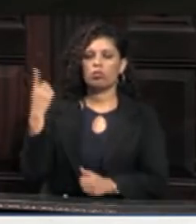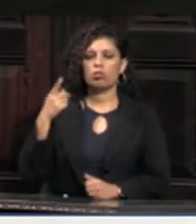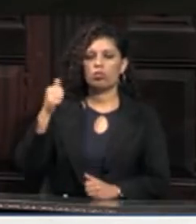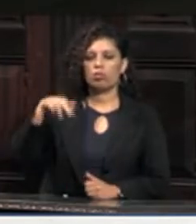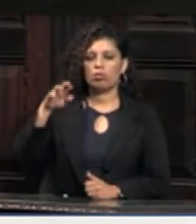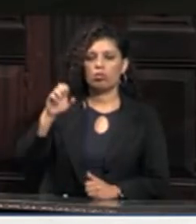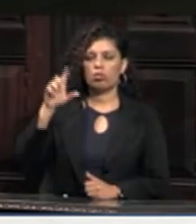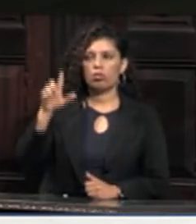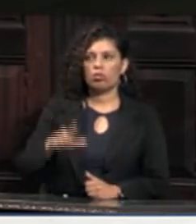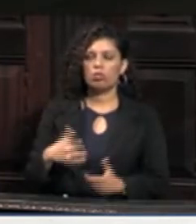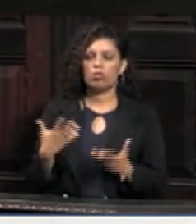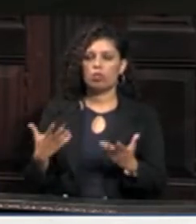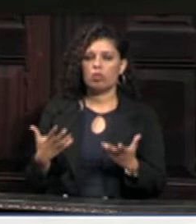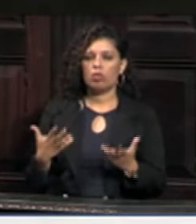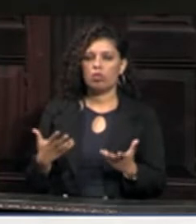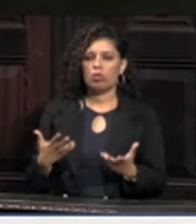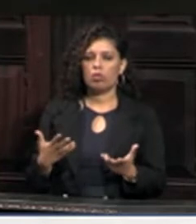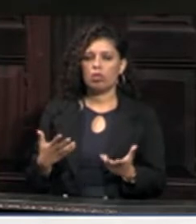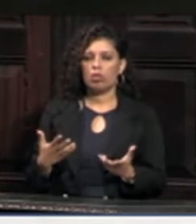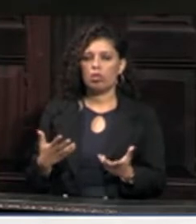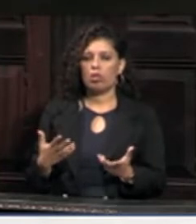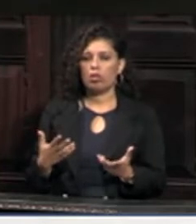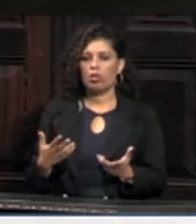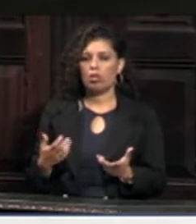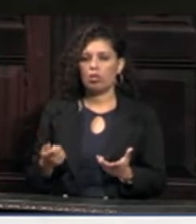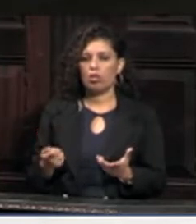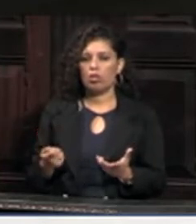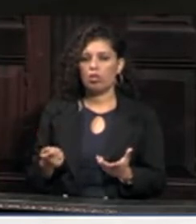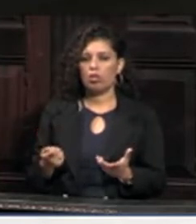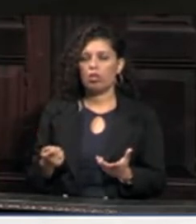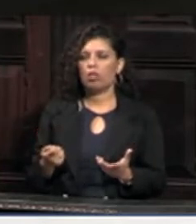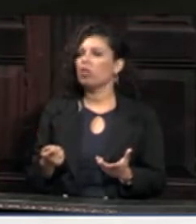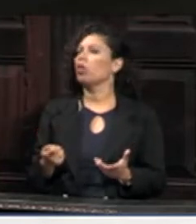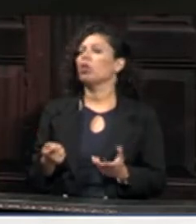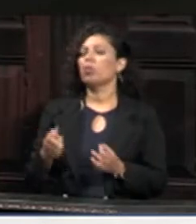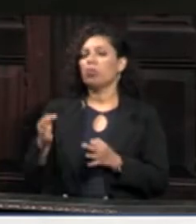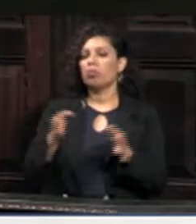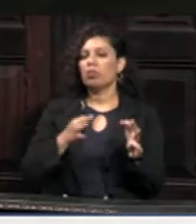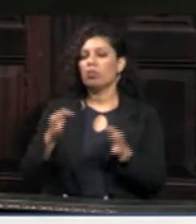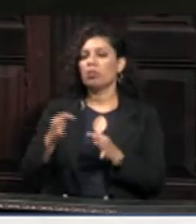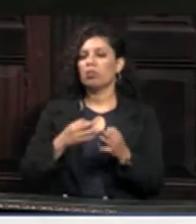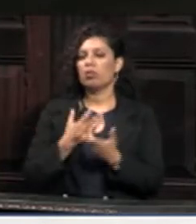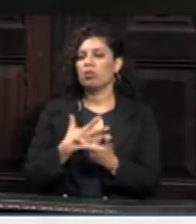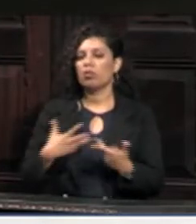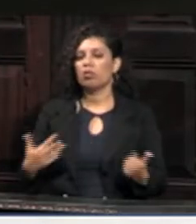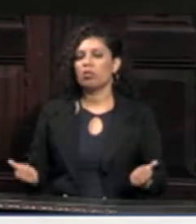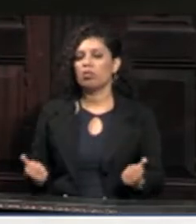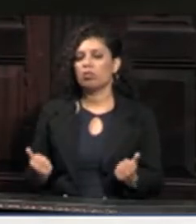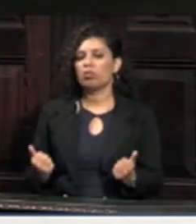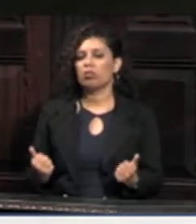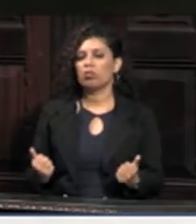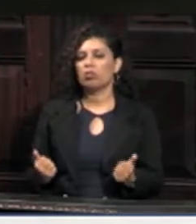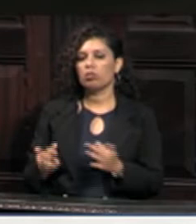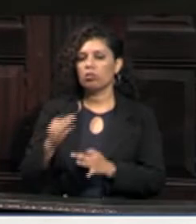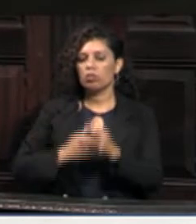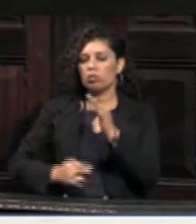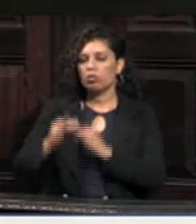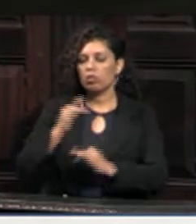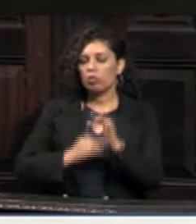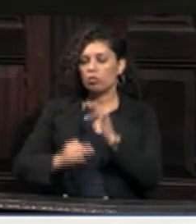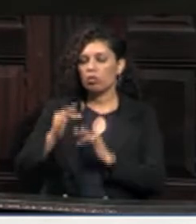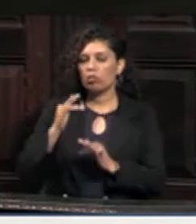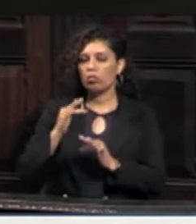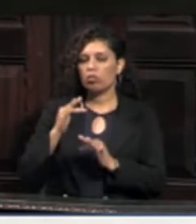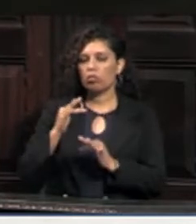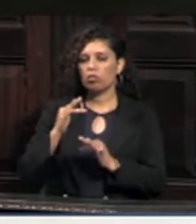que pretende assegurar a realização e aplicação de técnicas radiológicas executadas exclusivamente por técnicos ou